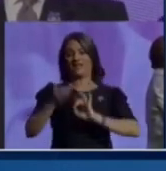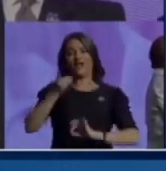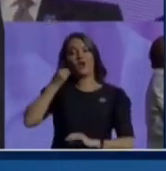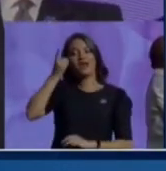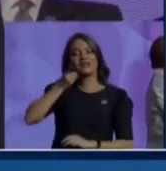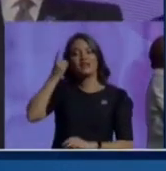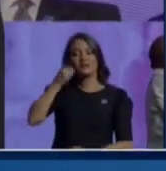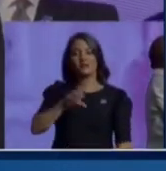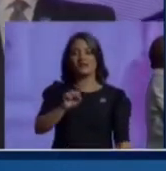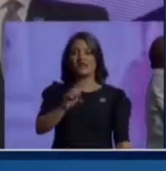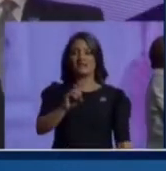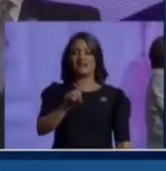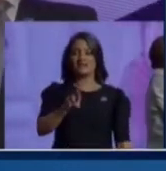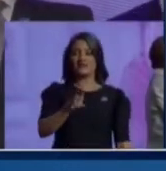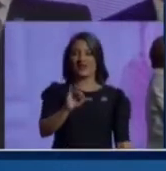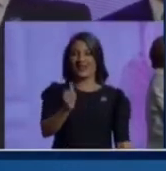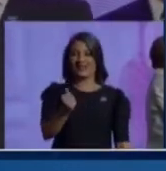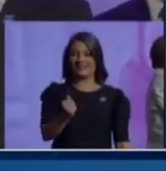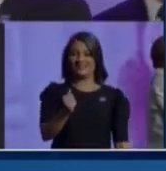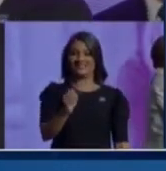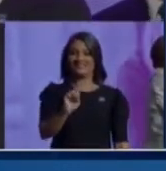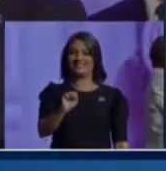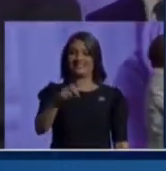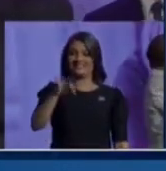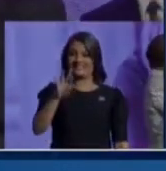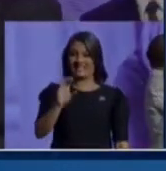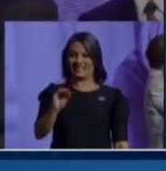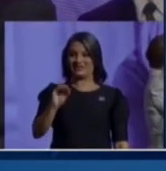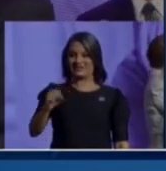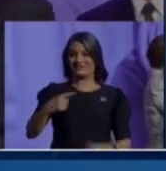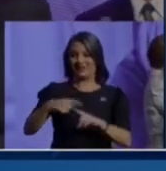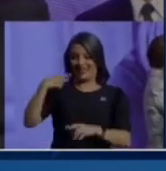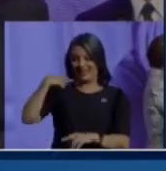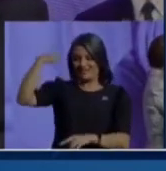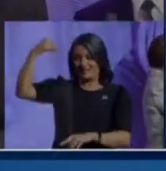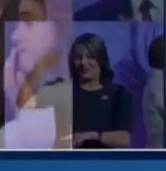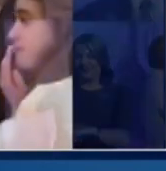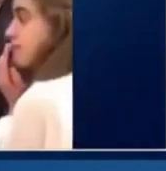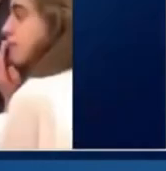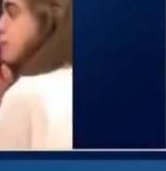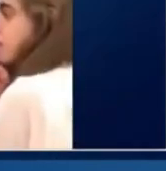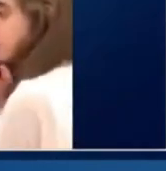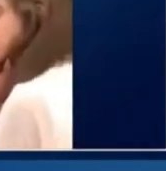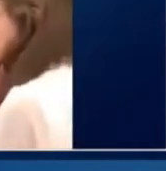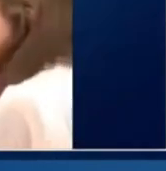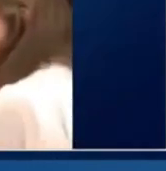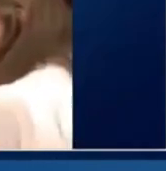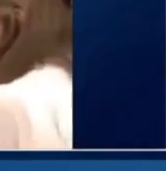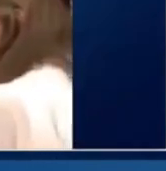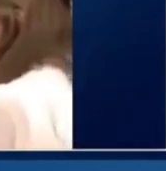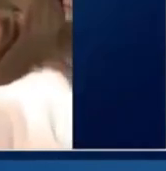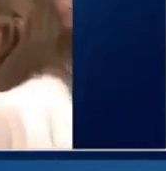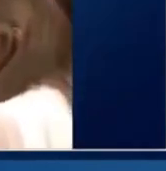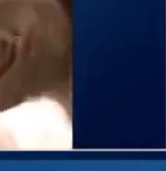e eu também sou cristão de formação da teologia da libertação,